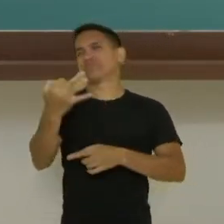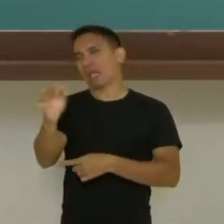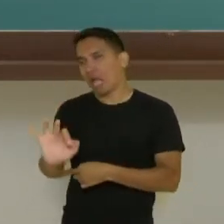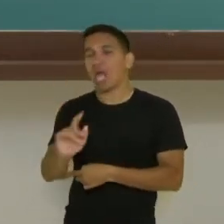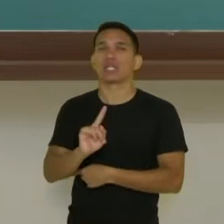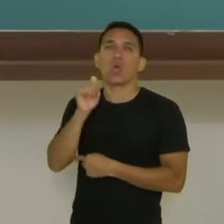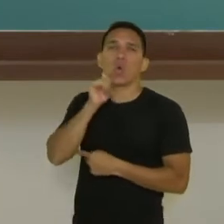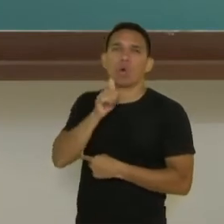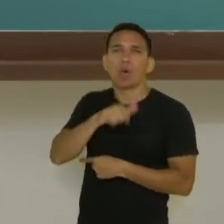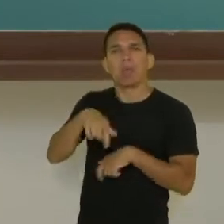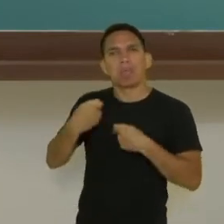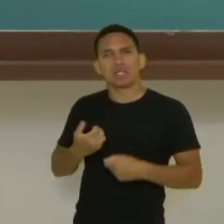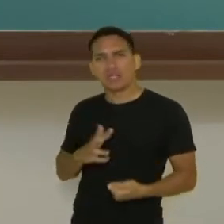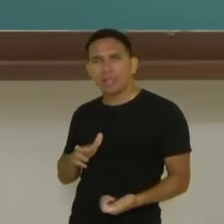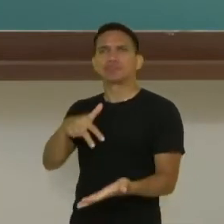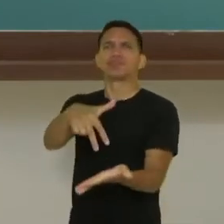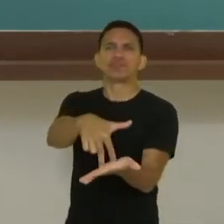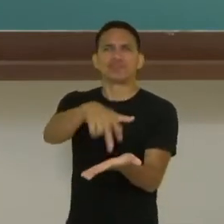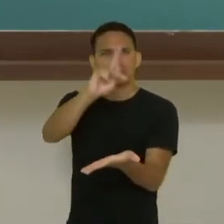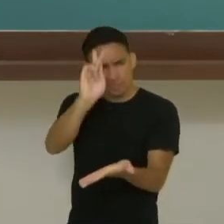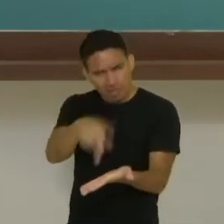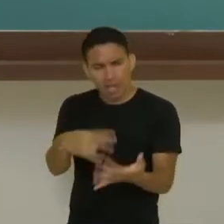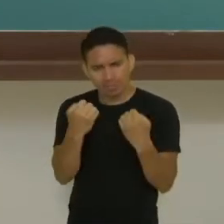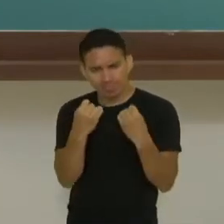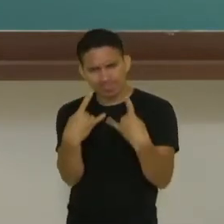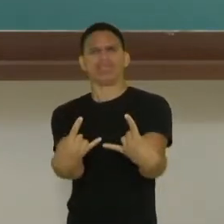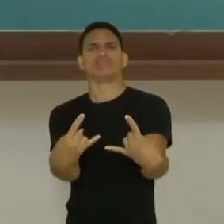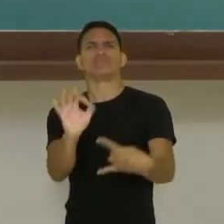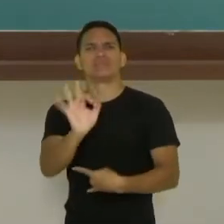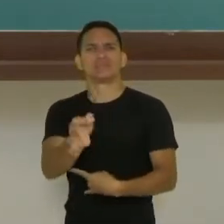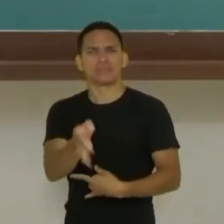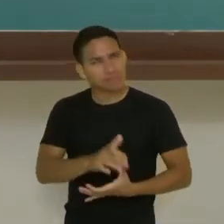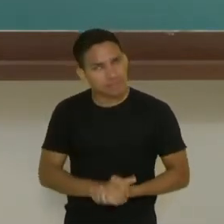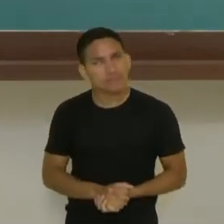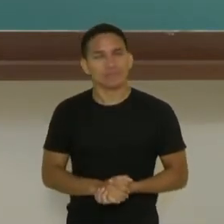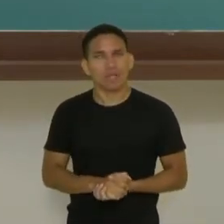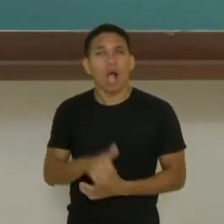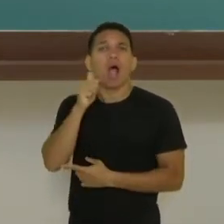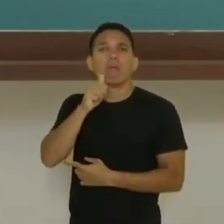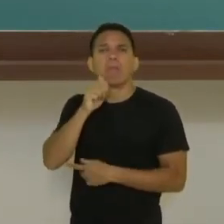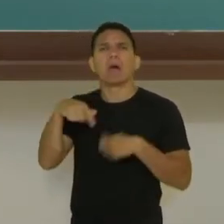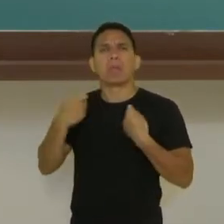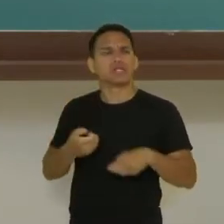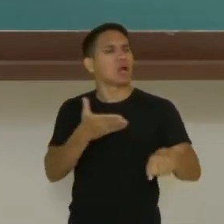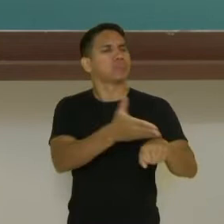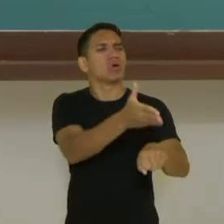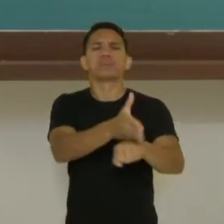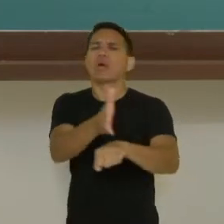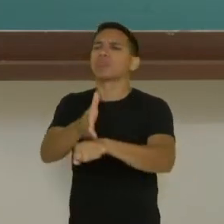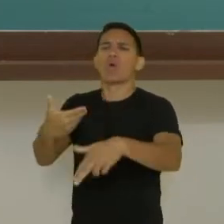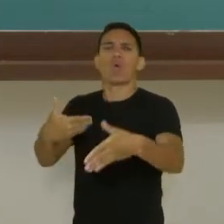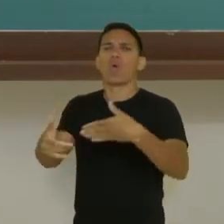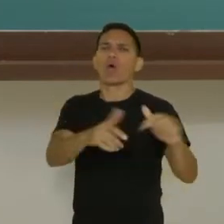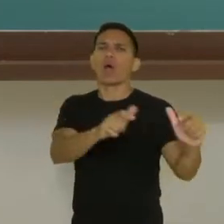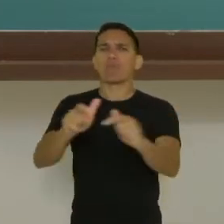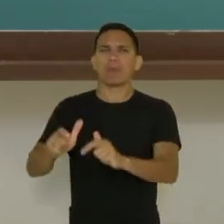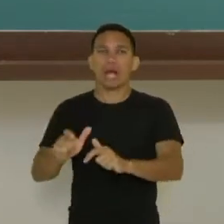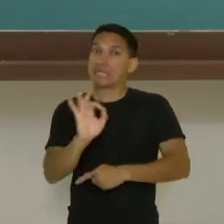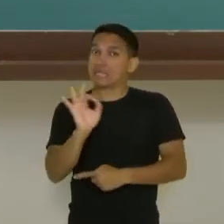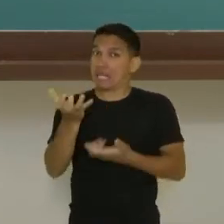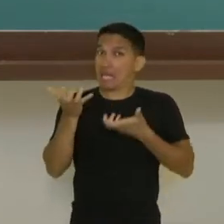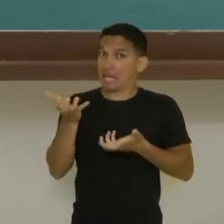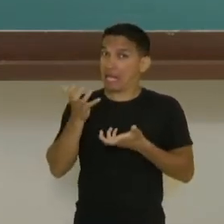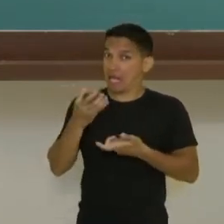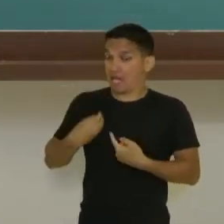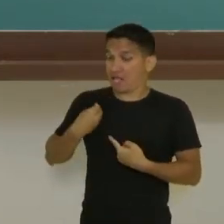têm que ocupar os espaços de destaque mesmo, as mulheres têm que ocupar todos os espaços. Ninguém quer ser machista.